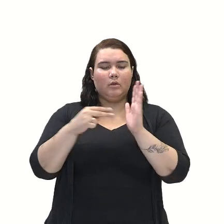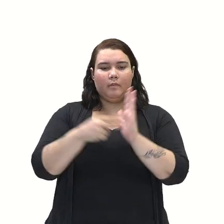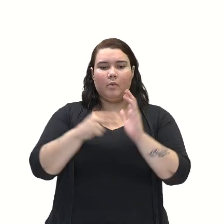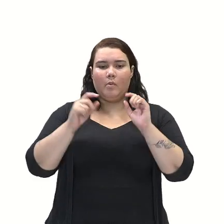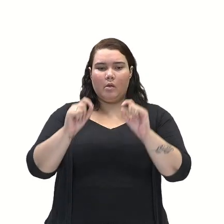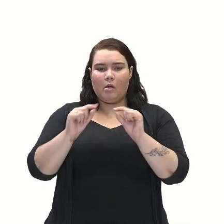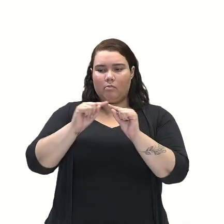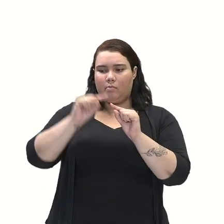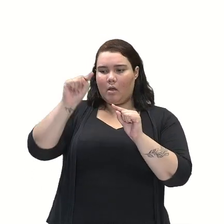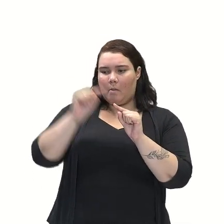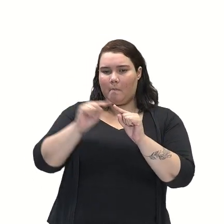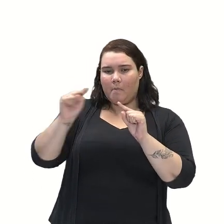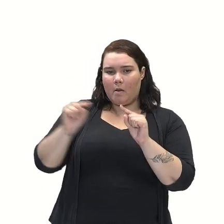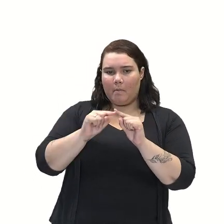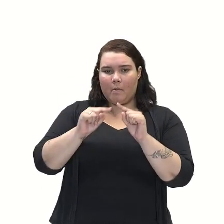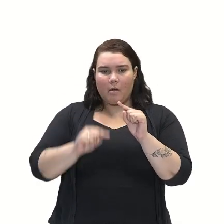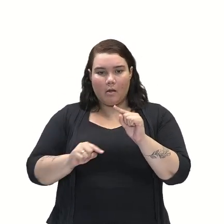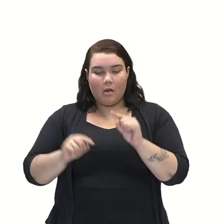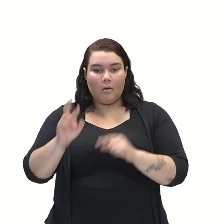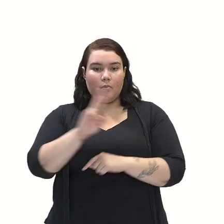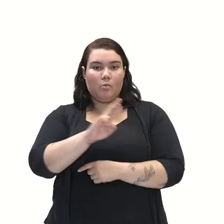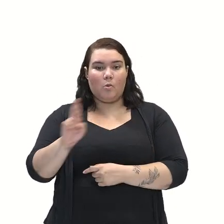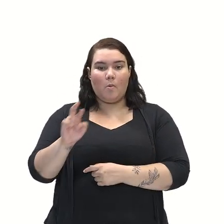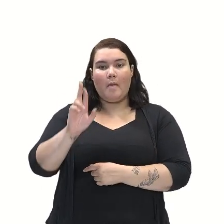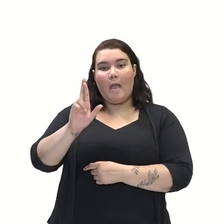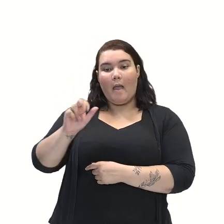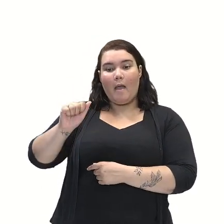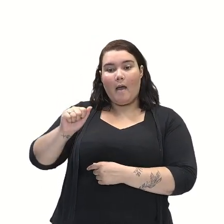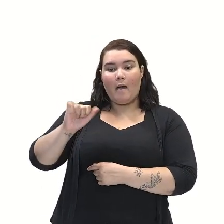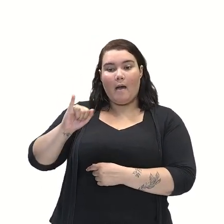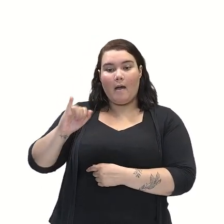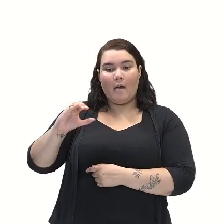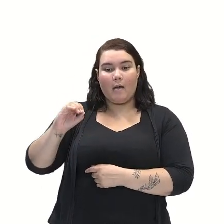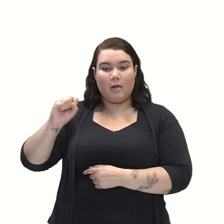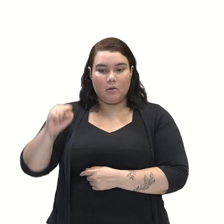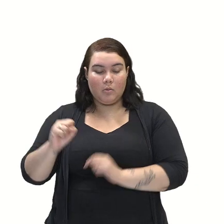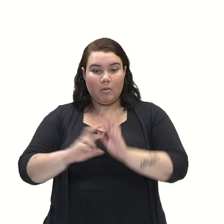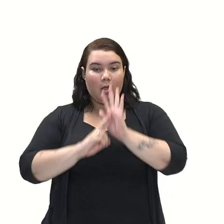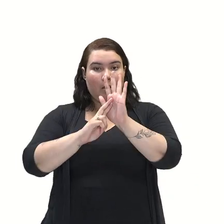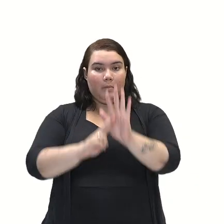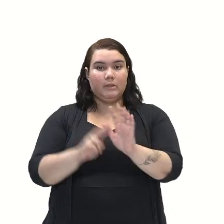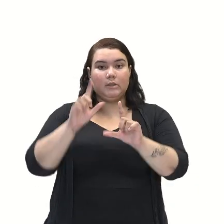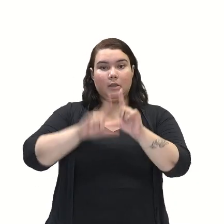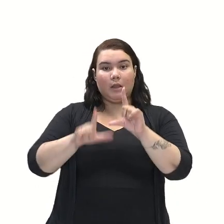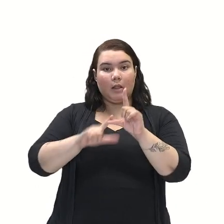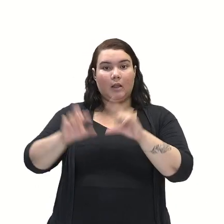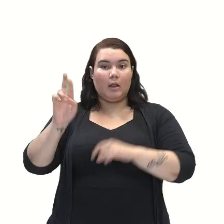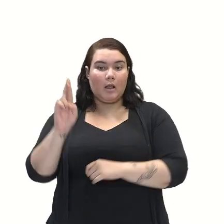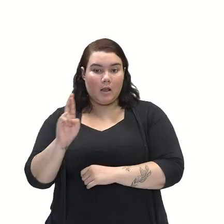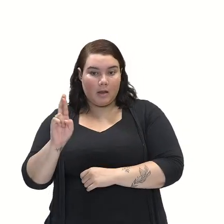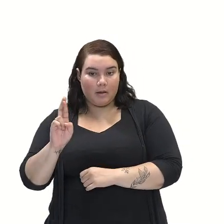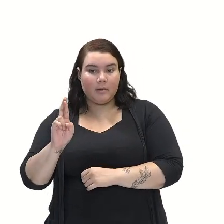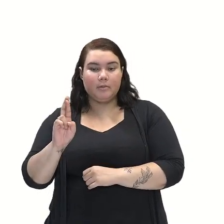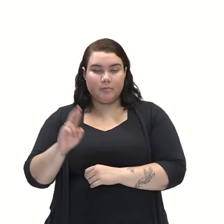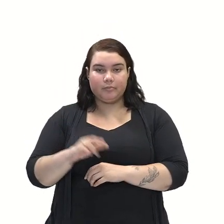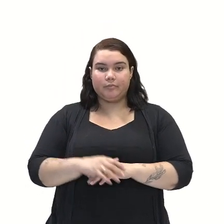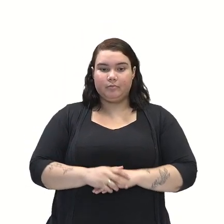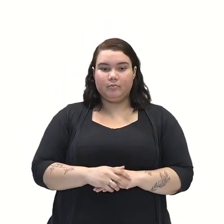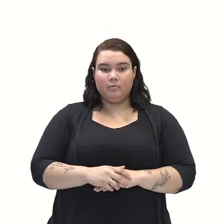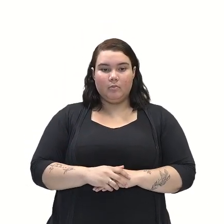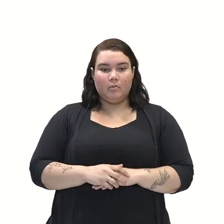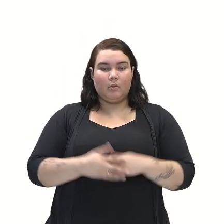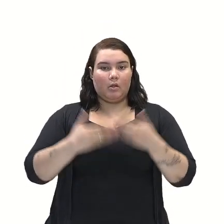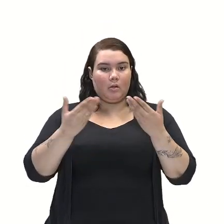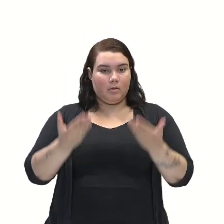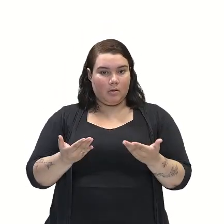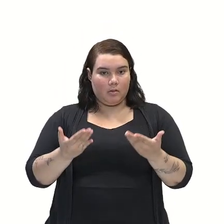que eu acabei de falar? São os raios, beleza? Olha só, então já apareceu